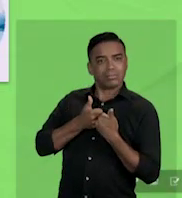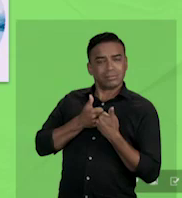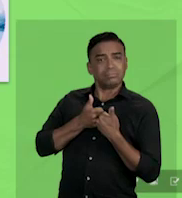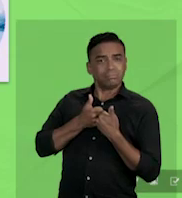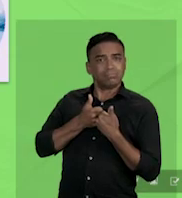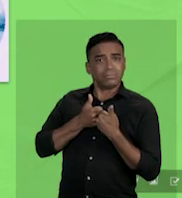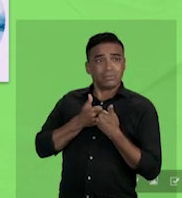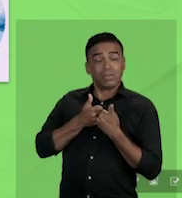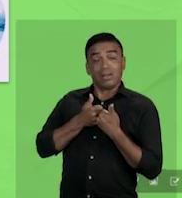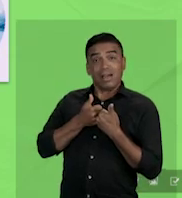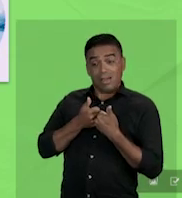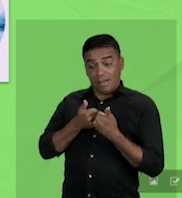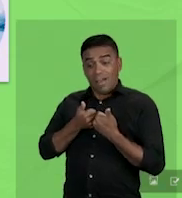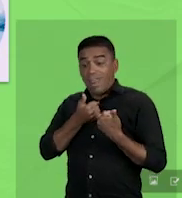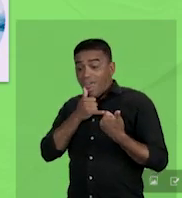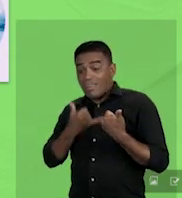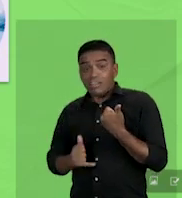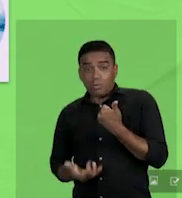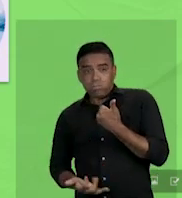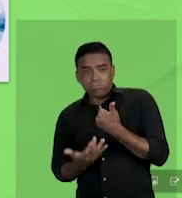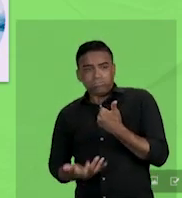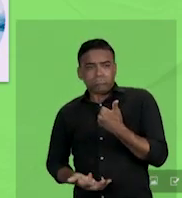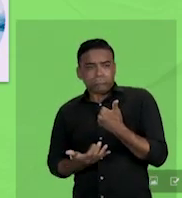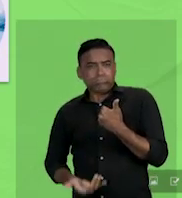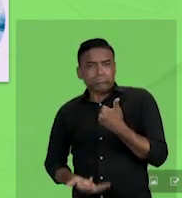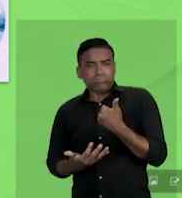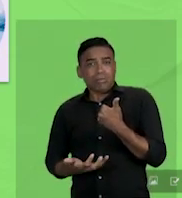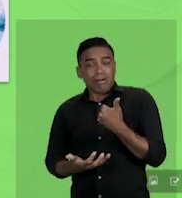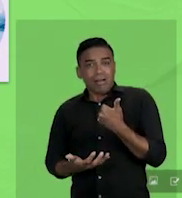estão recebendo a energia, elas irão